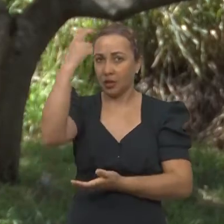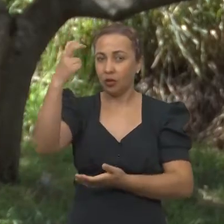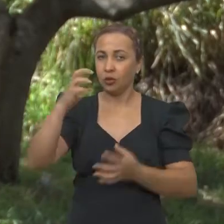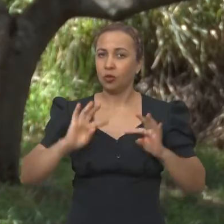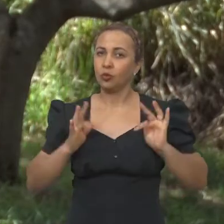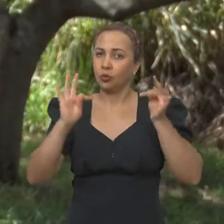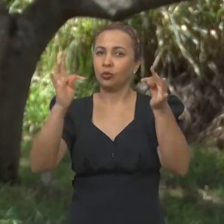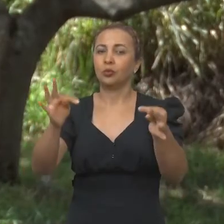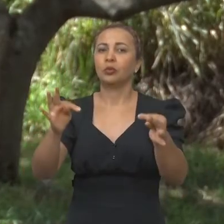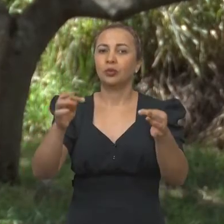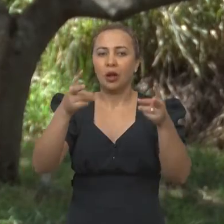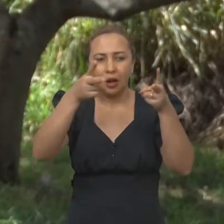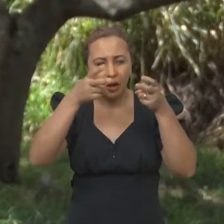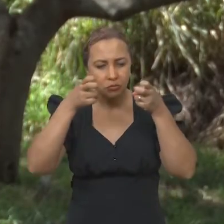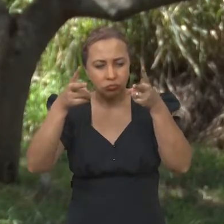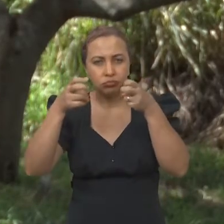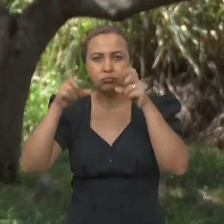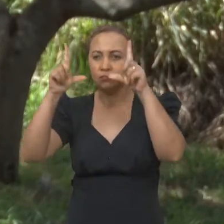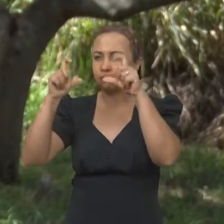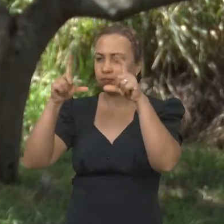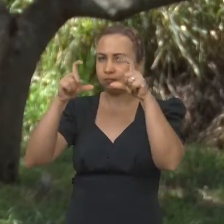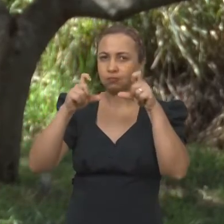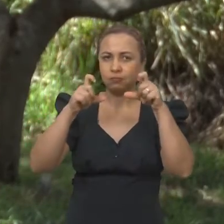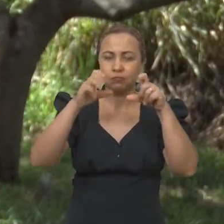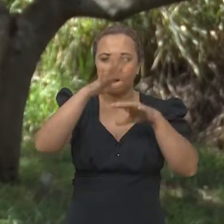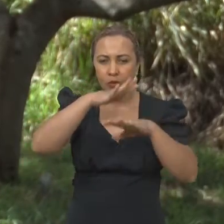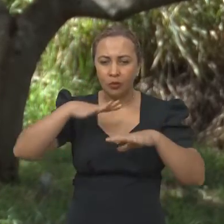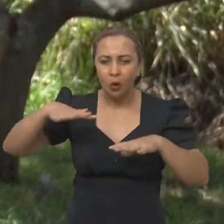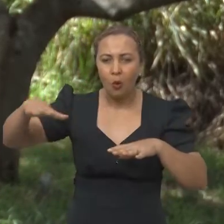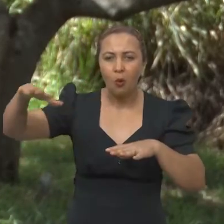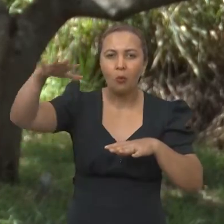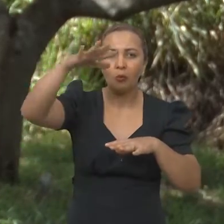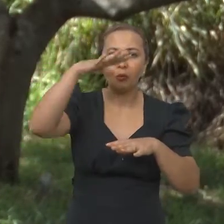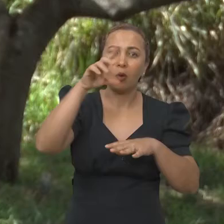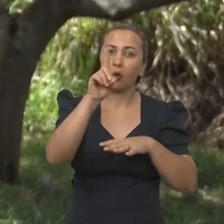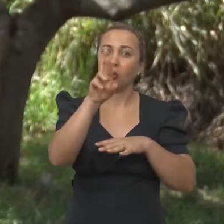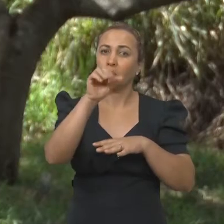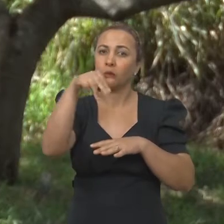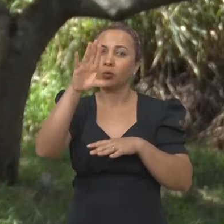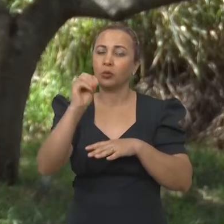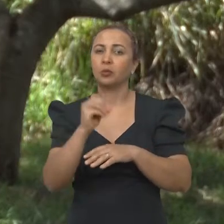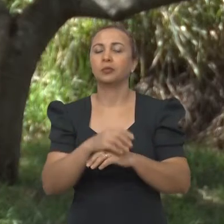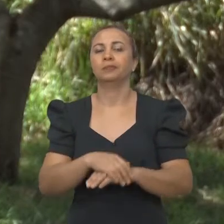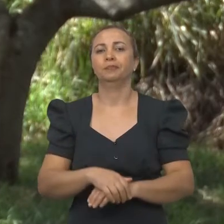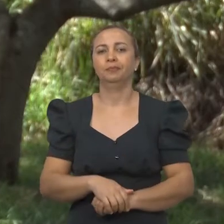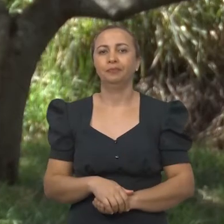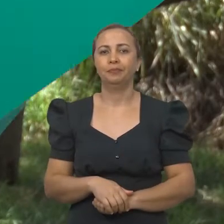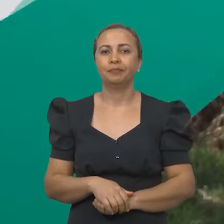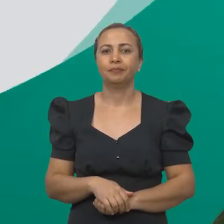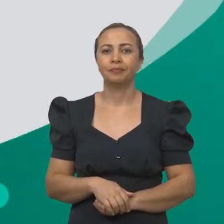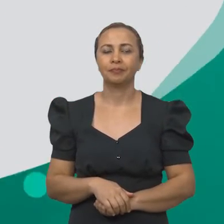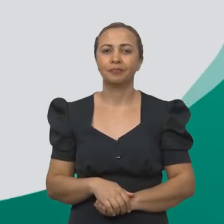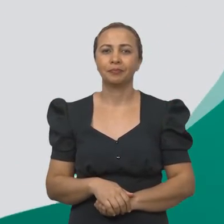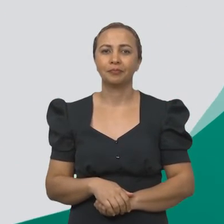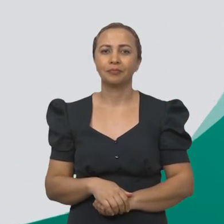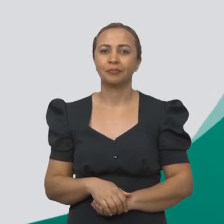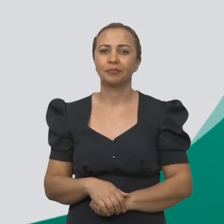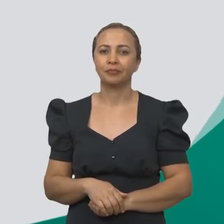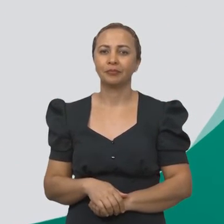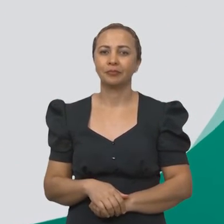inteligência artificial, a partir da captação de imagens via satélite de florestas secas desmatadas.